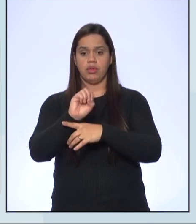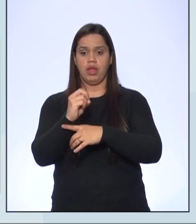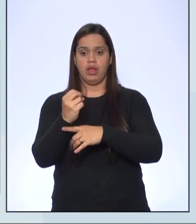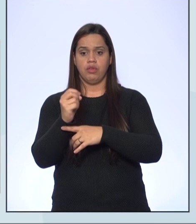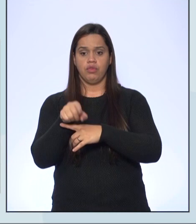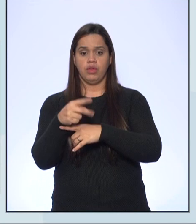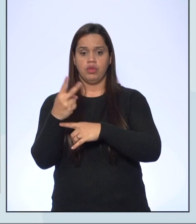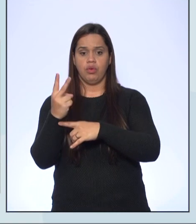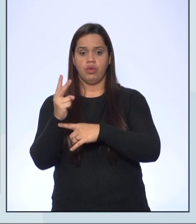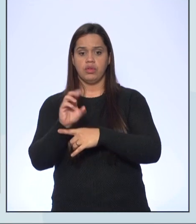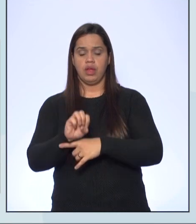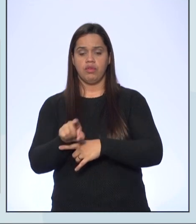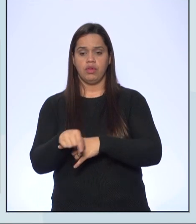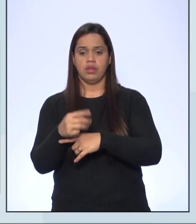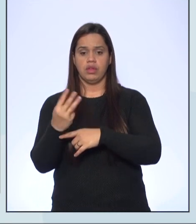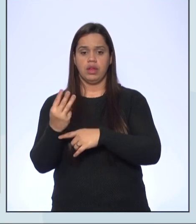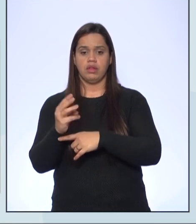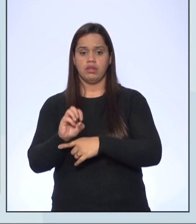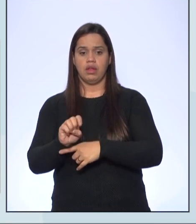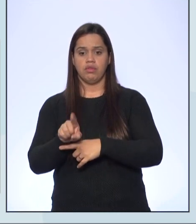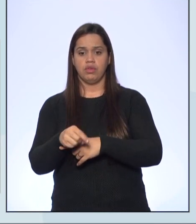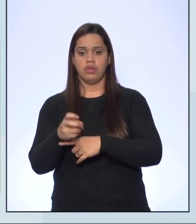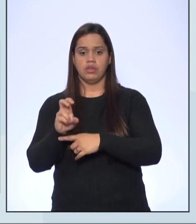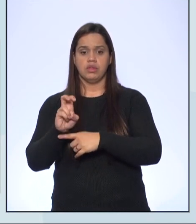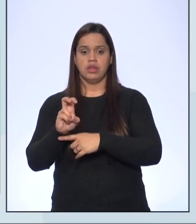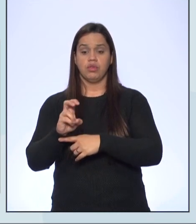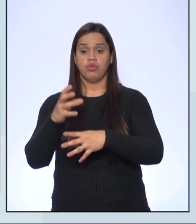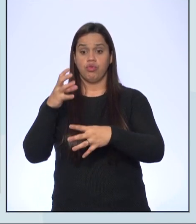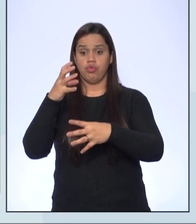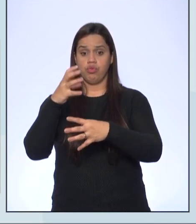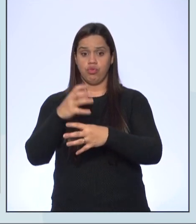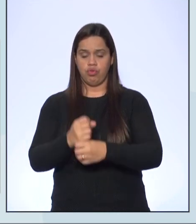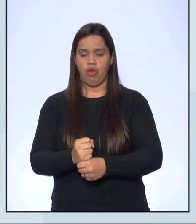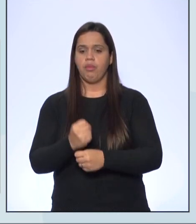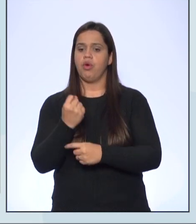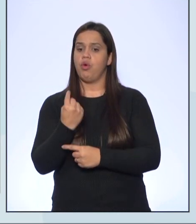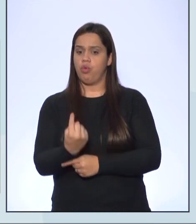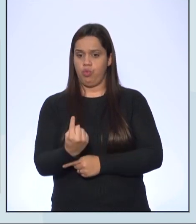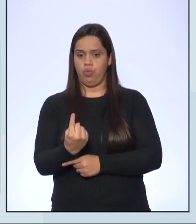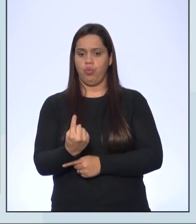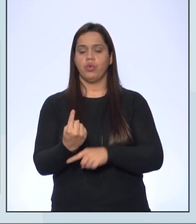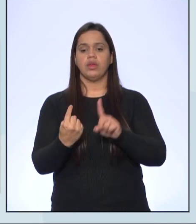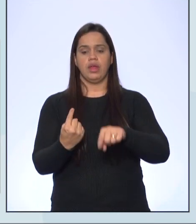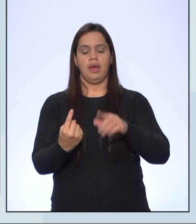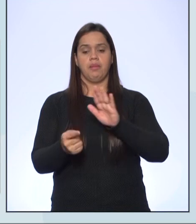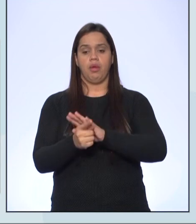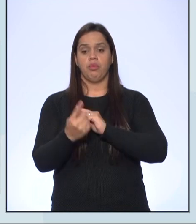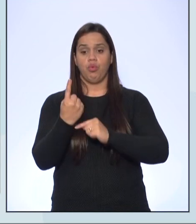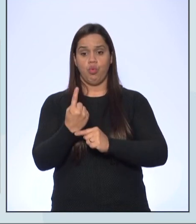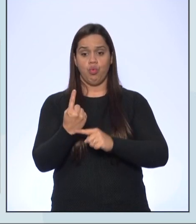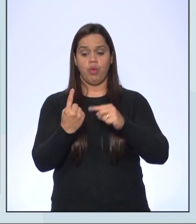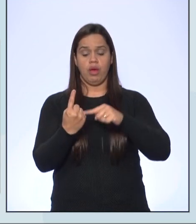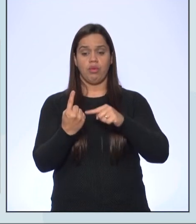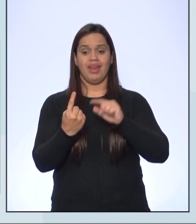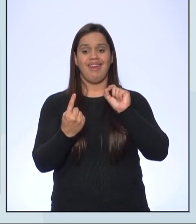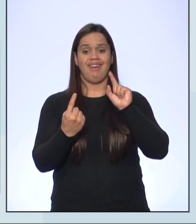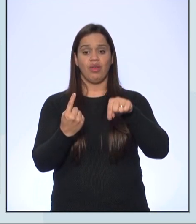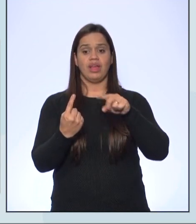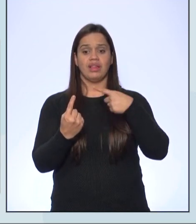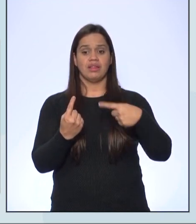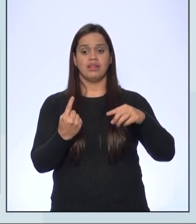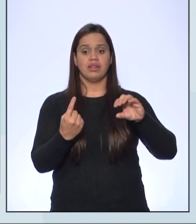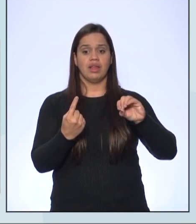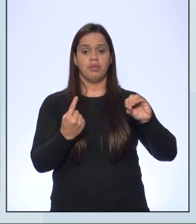0,2, 0,3, 0,5. Se eu somar isso também, tem que dar 1, que é o 100%. E aí eu converti em